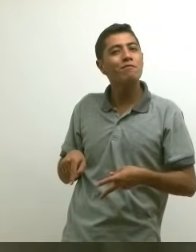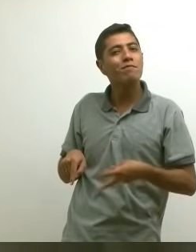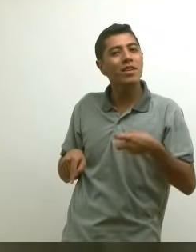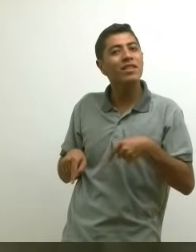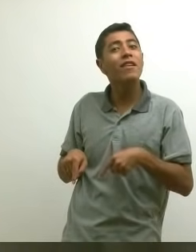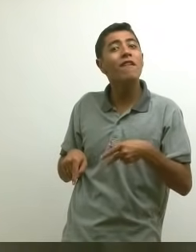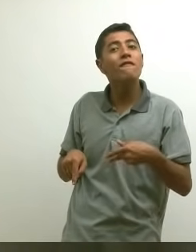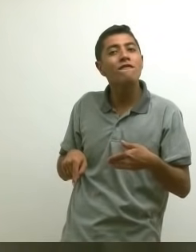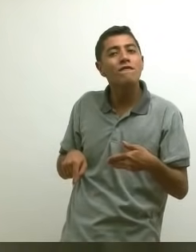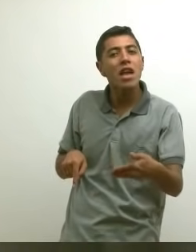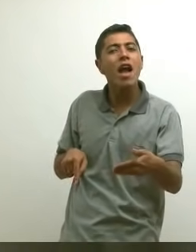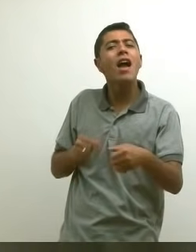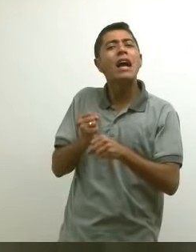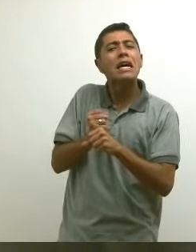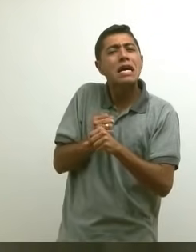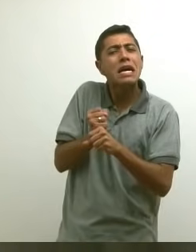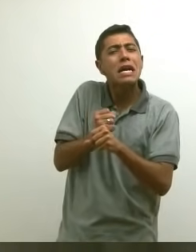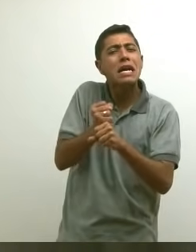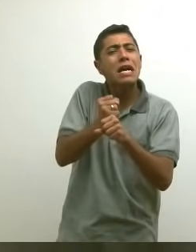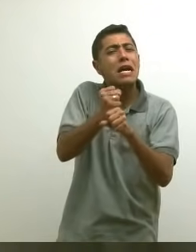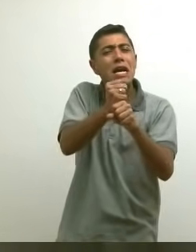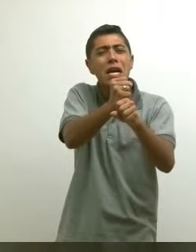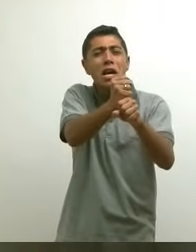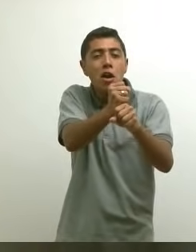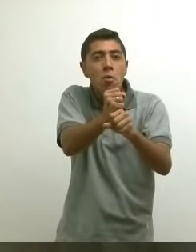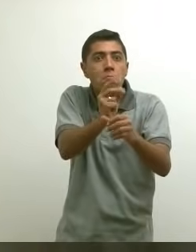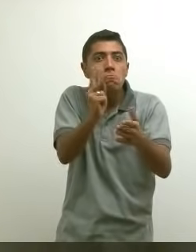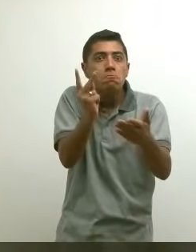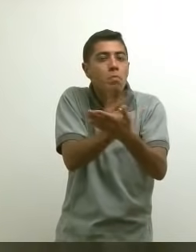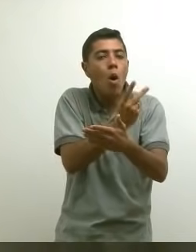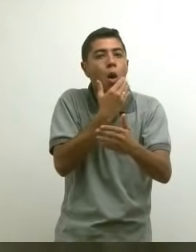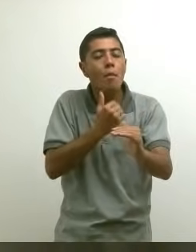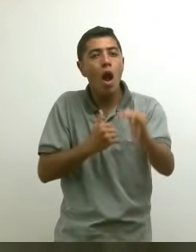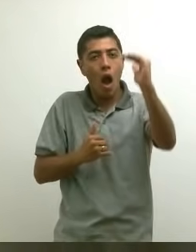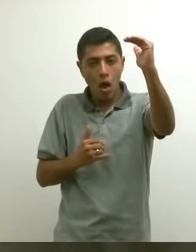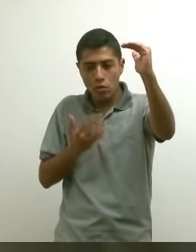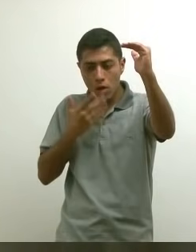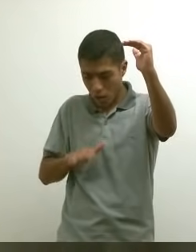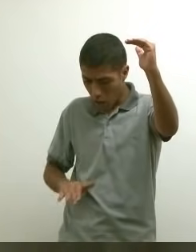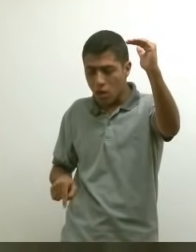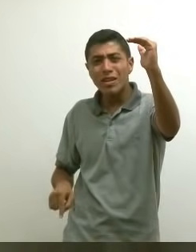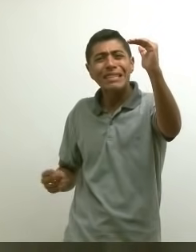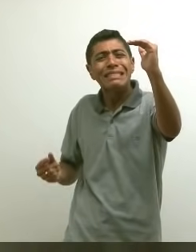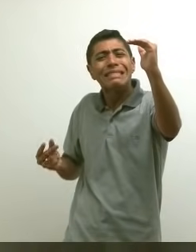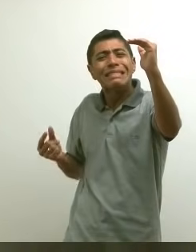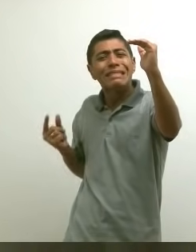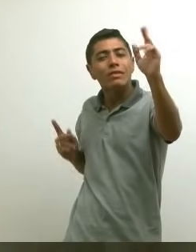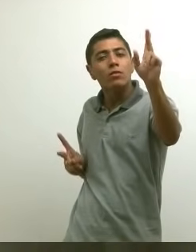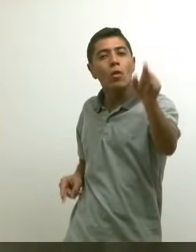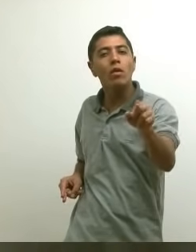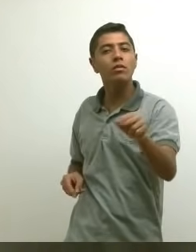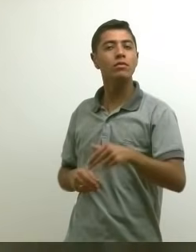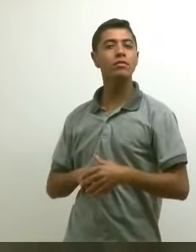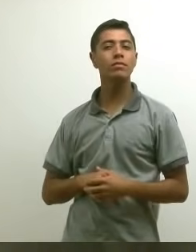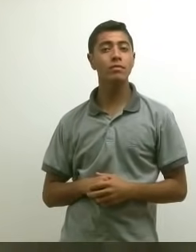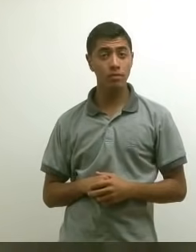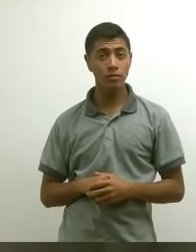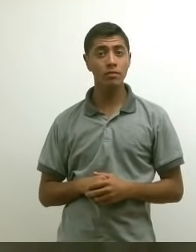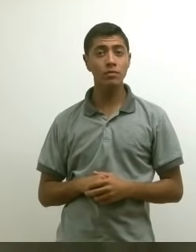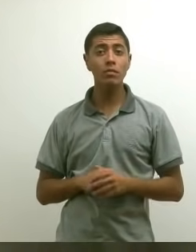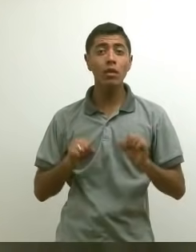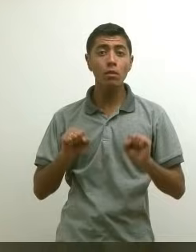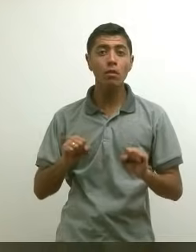interessante a gente observar é todo o caminho da formação do corpo humano